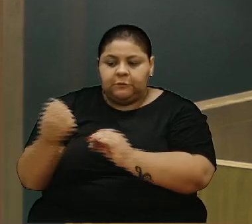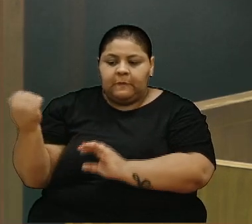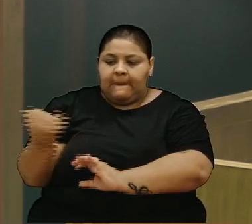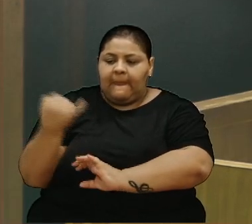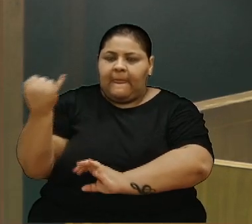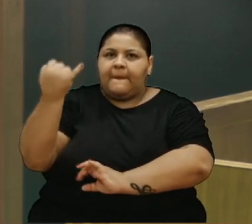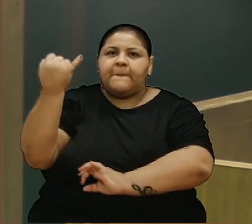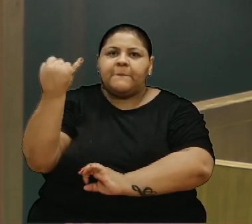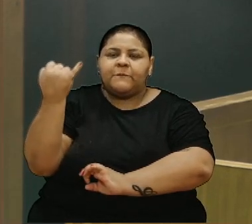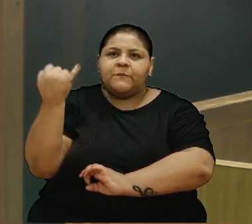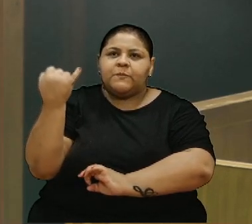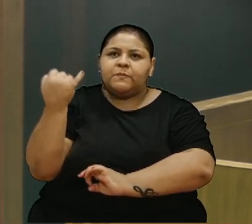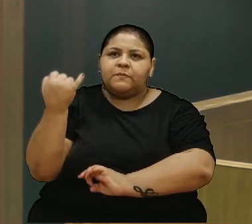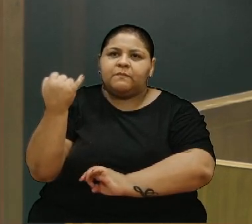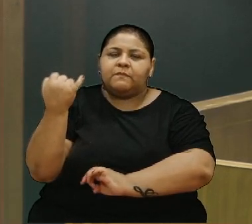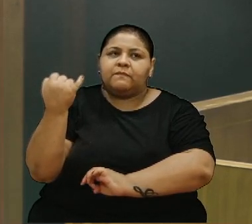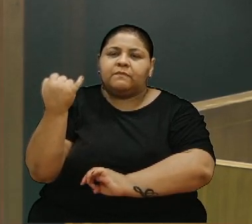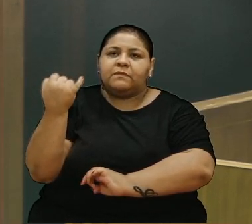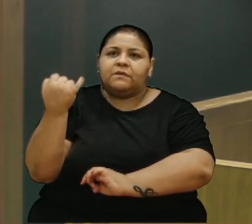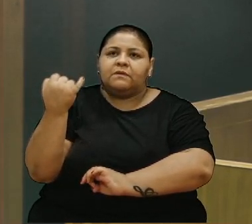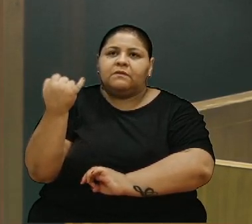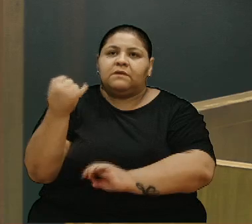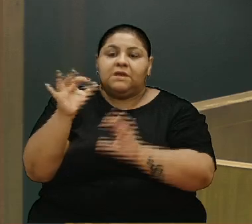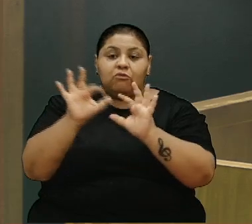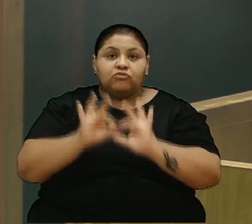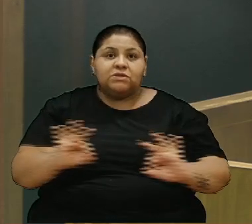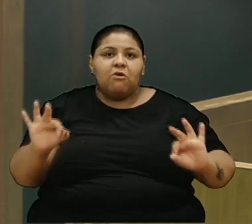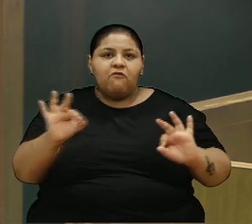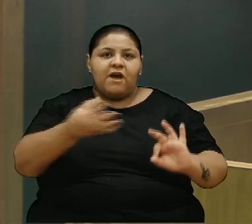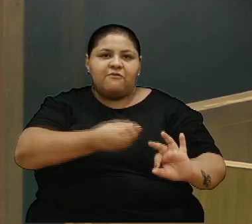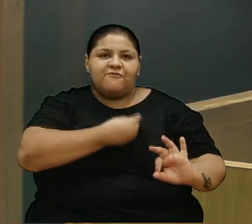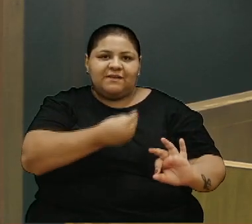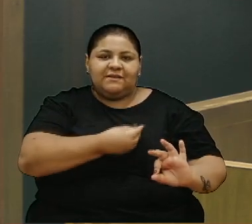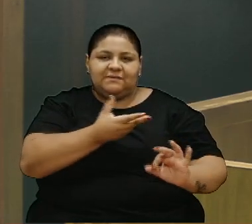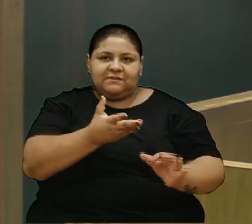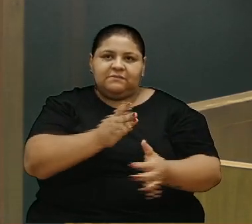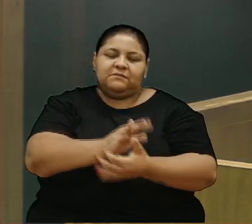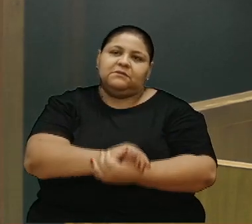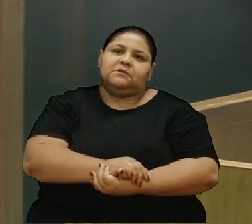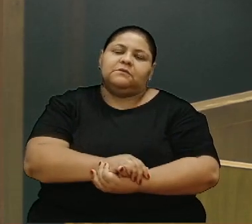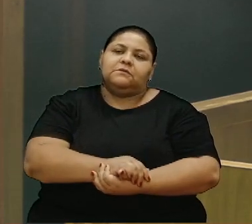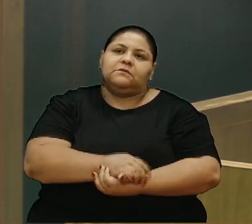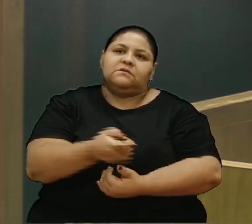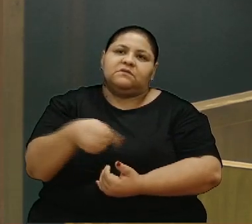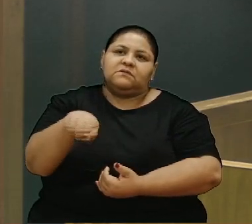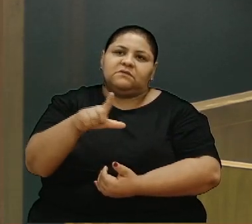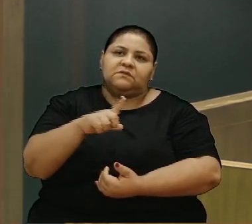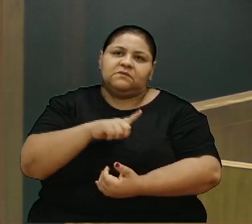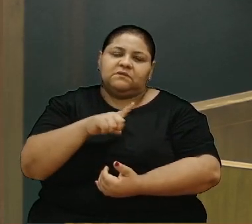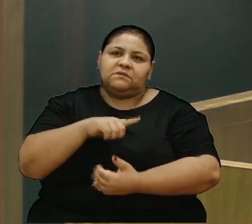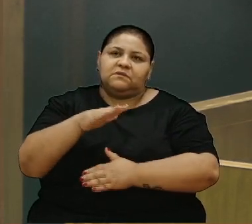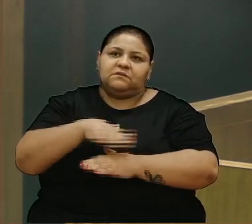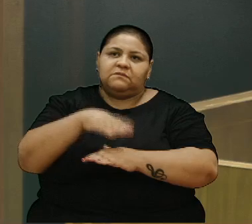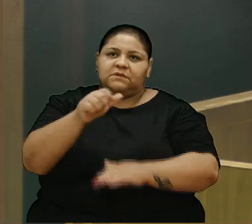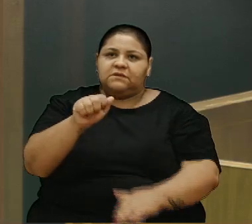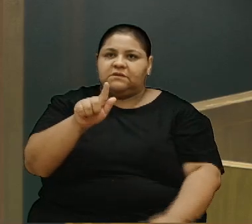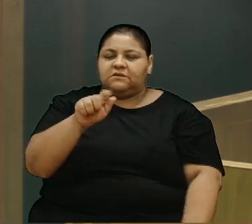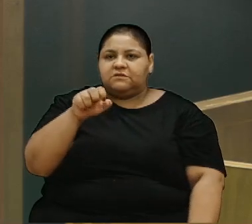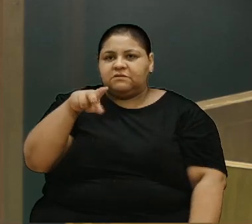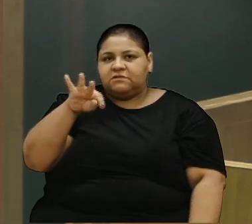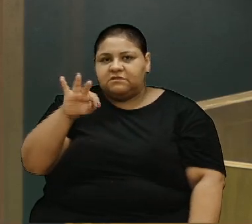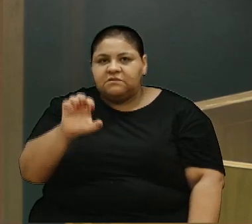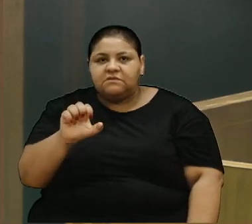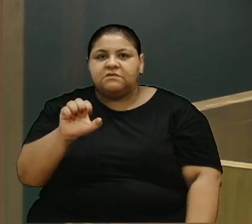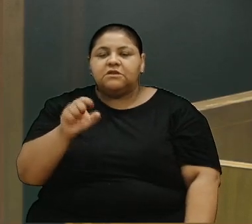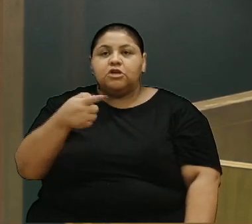relevância e que irão salvar vidas. Nós termos mais agentes da Defesa Civil, nós